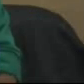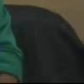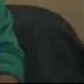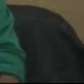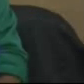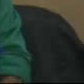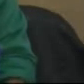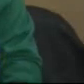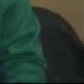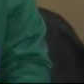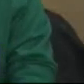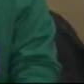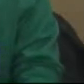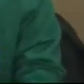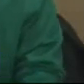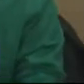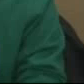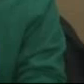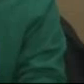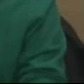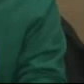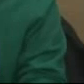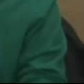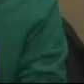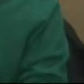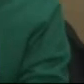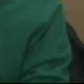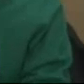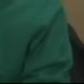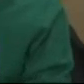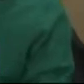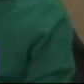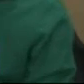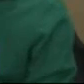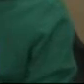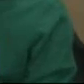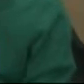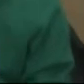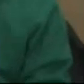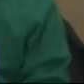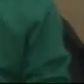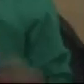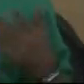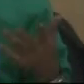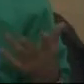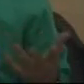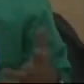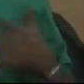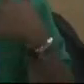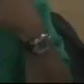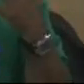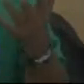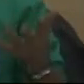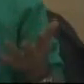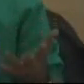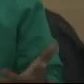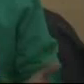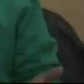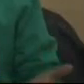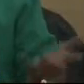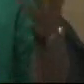mudas de árvores que são fornecidas pelo poder público. Não podemos esquecer que a cultura